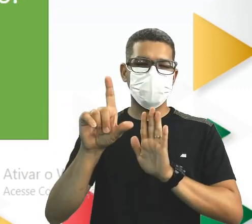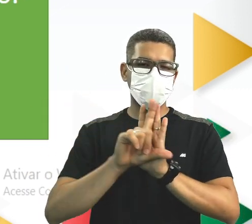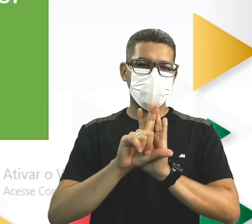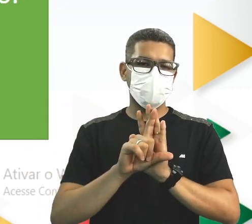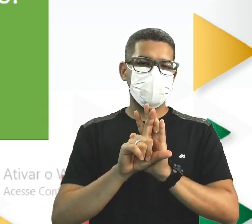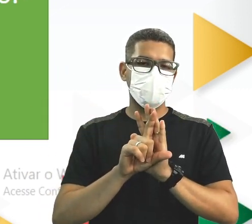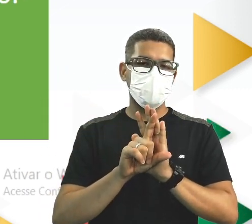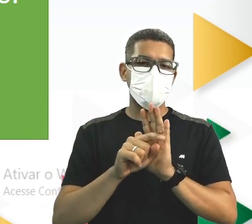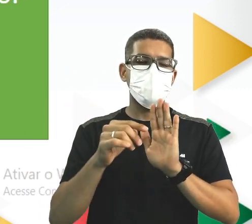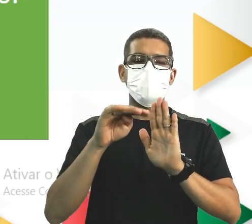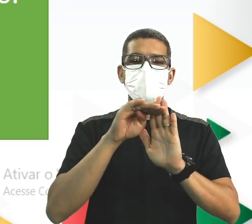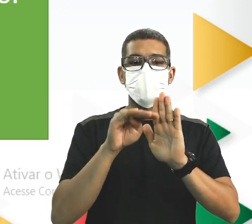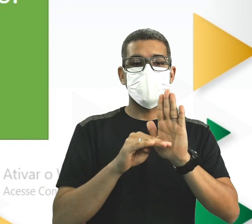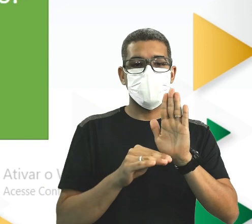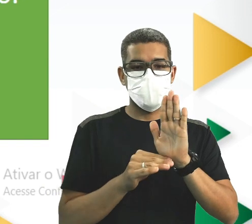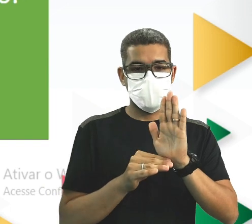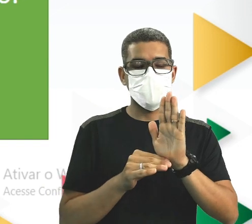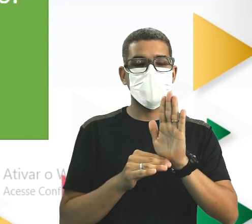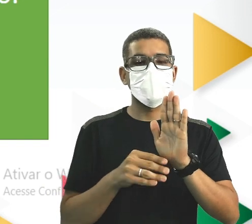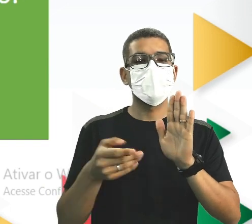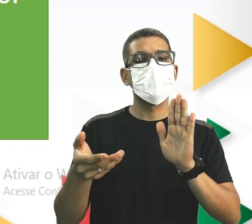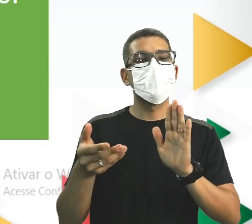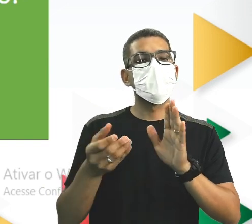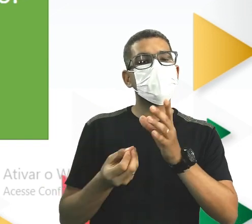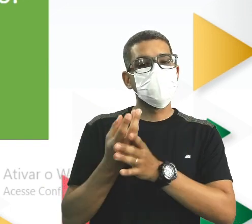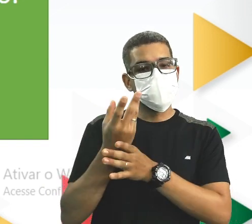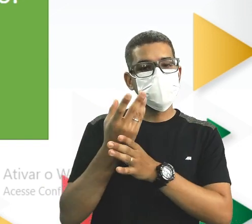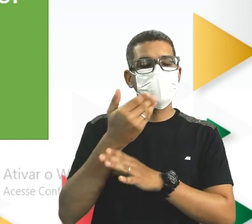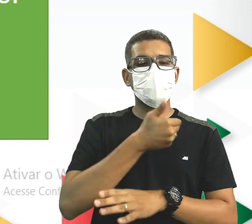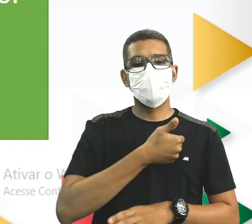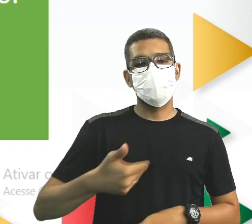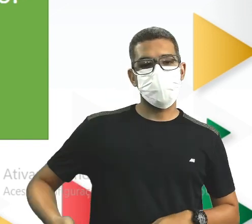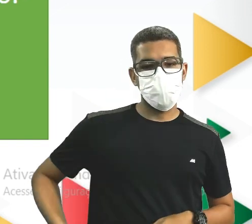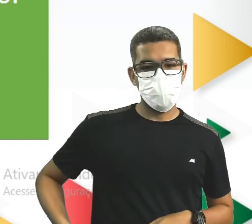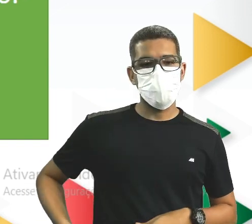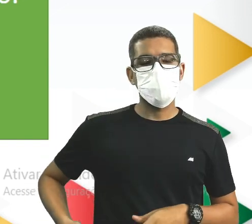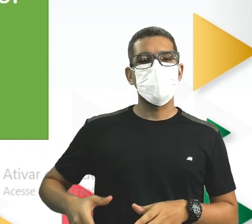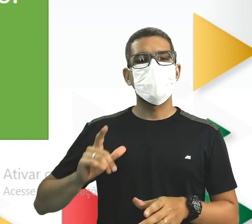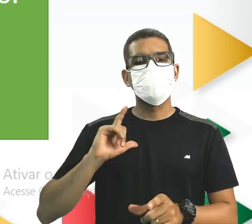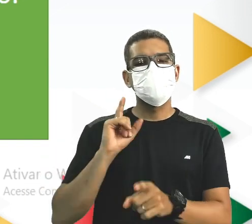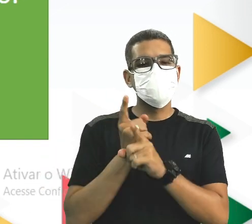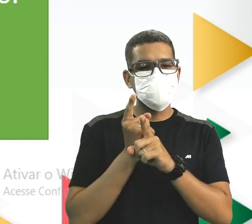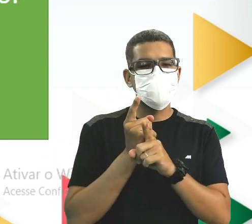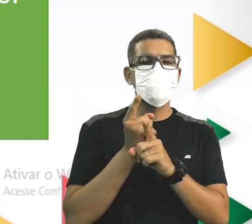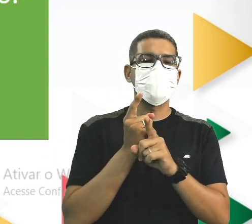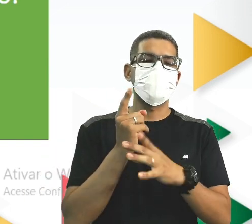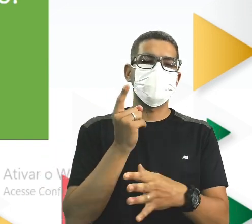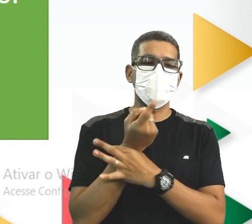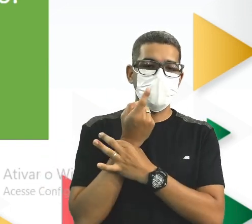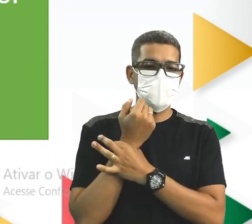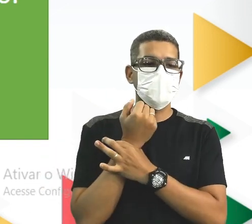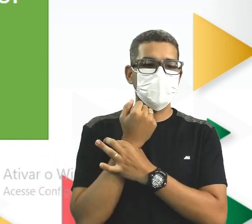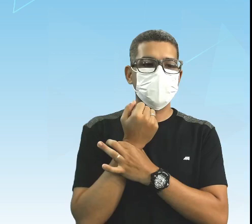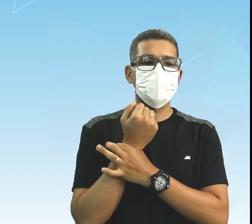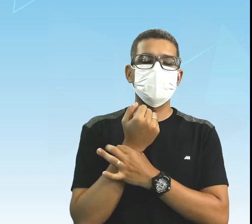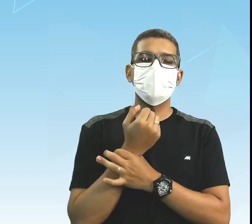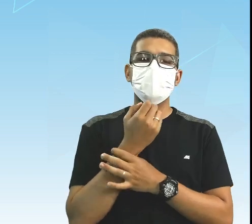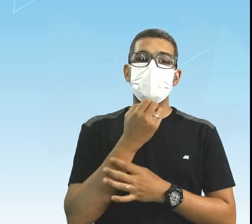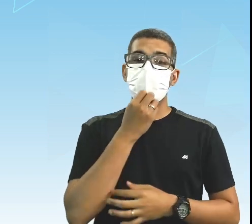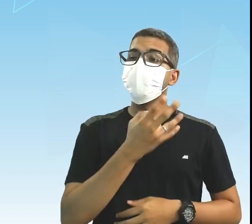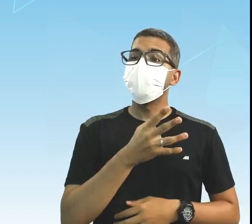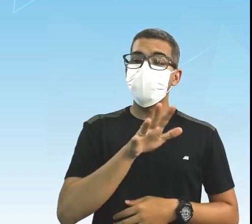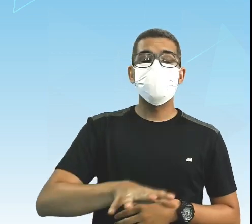são essas medidas e programas criados pelo governo que vão se dedicar e garantir, assim, o bem-estar de